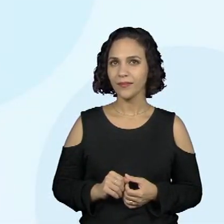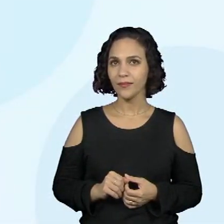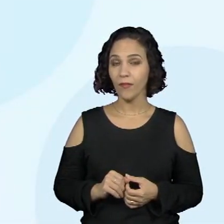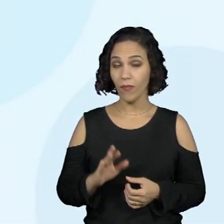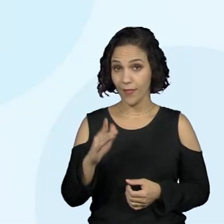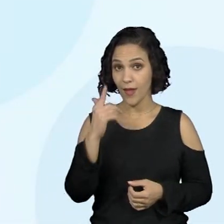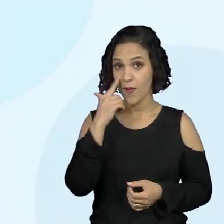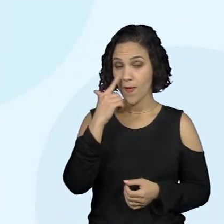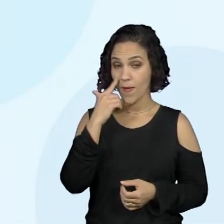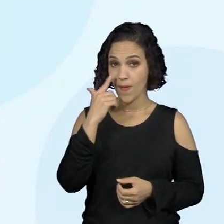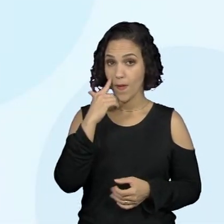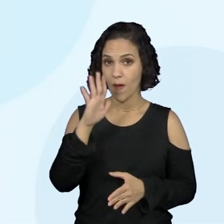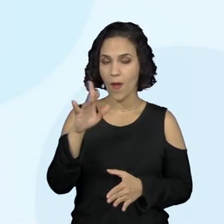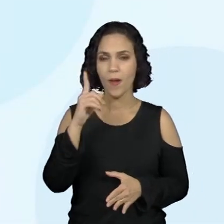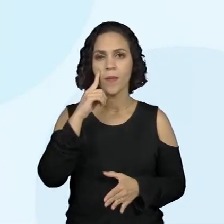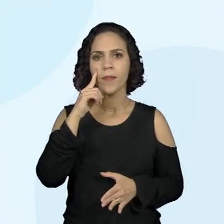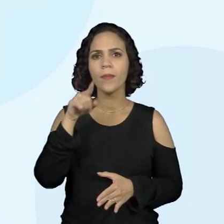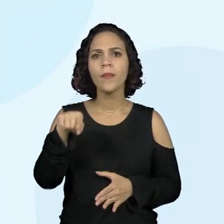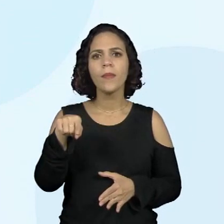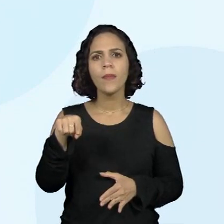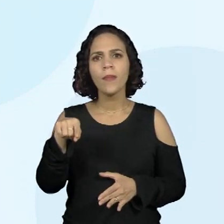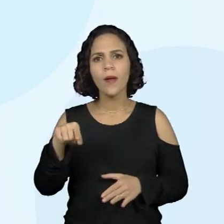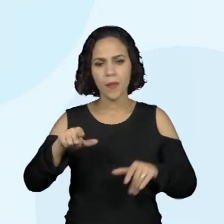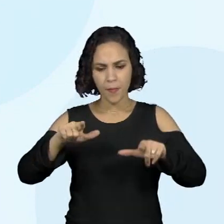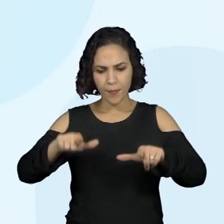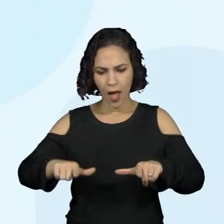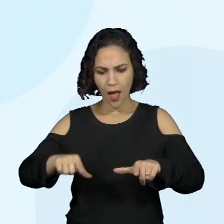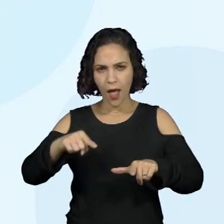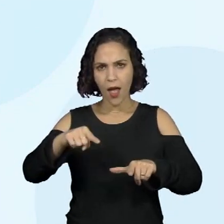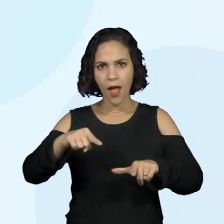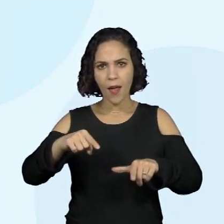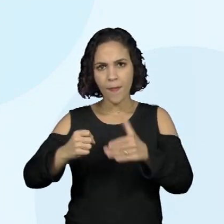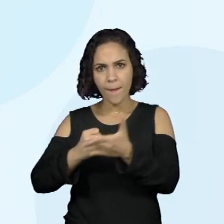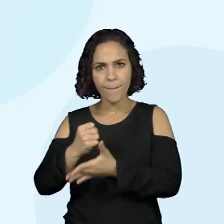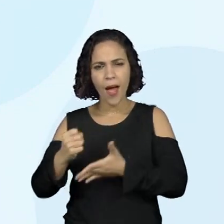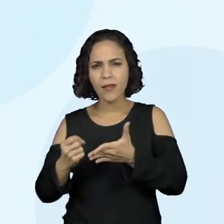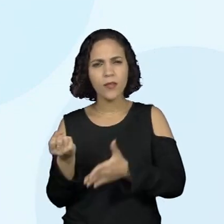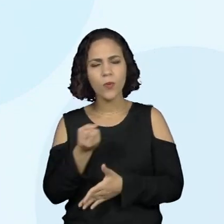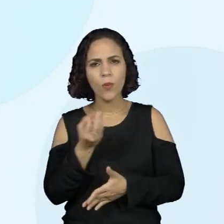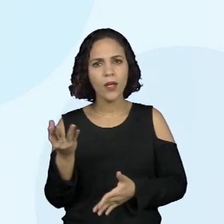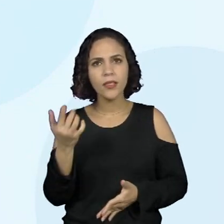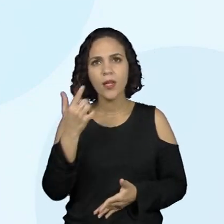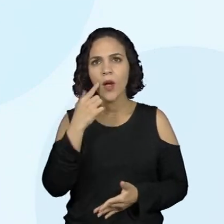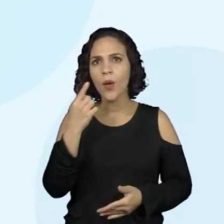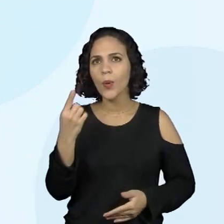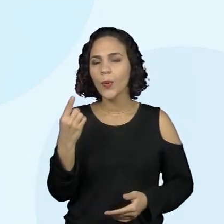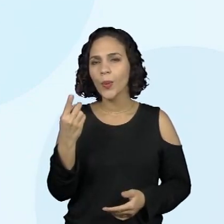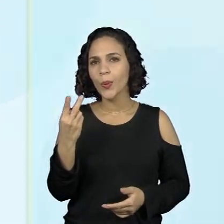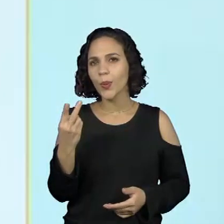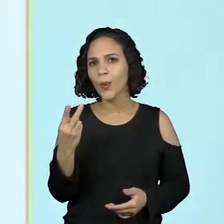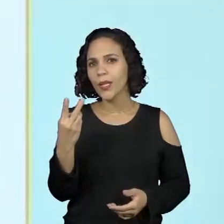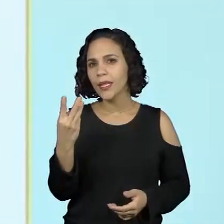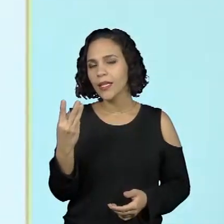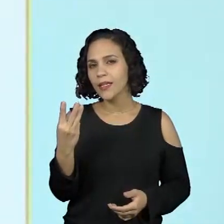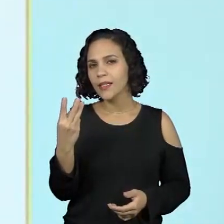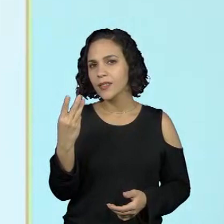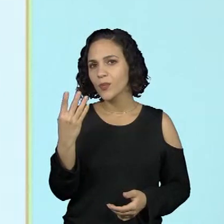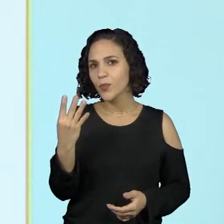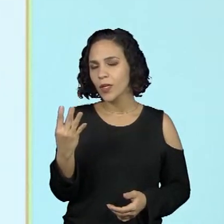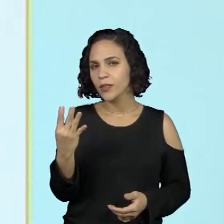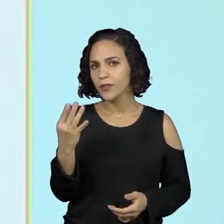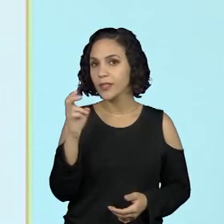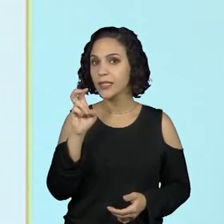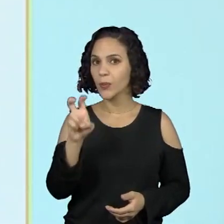Vamos observar a base, que tem quantos lados? 1, 2, 3,